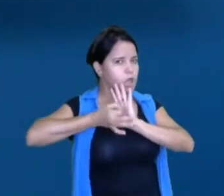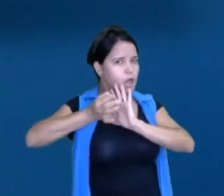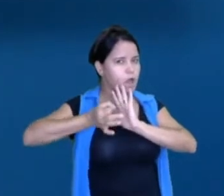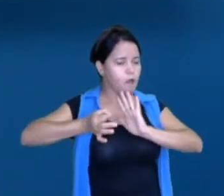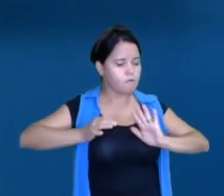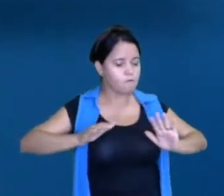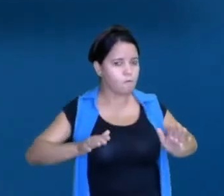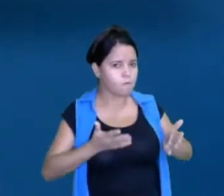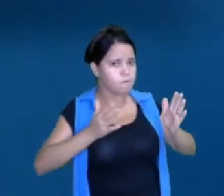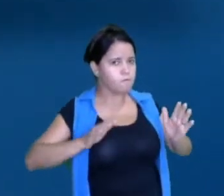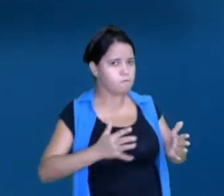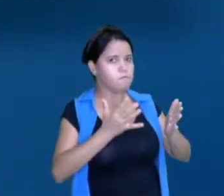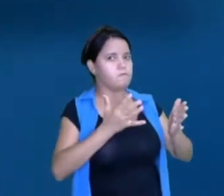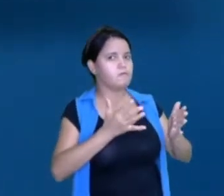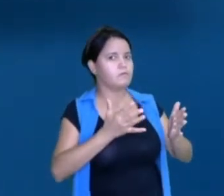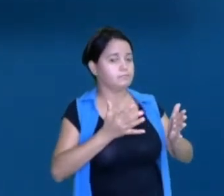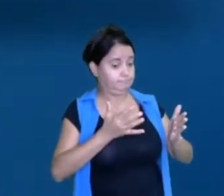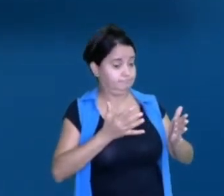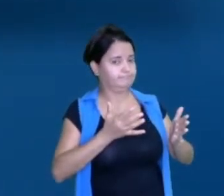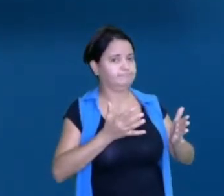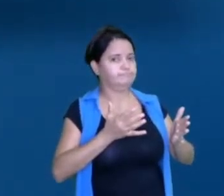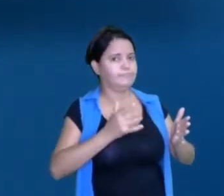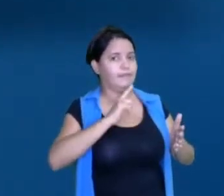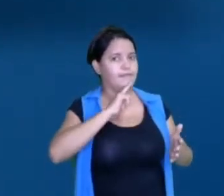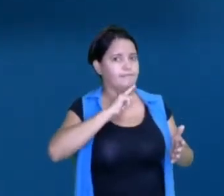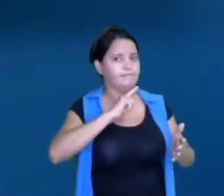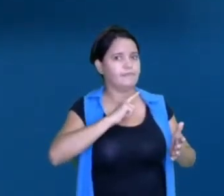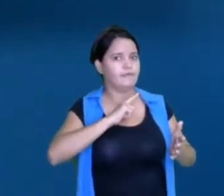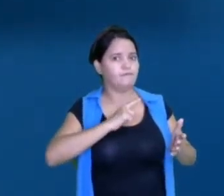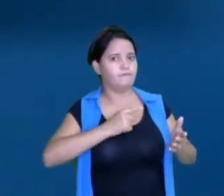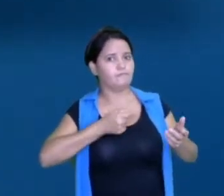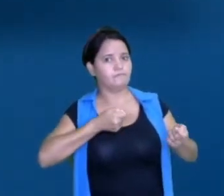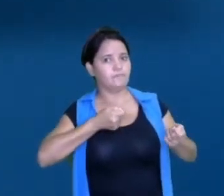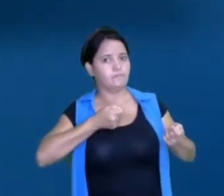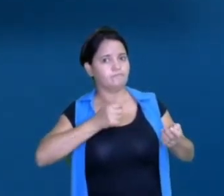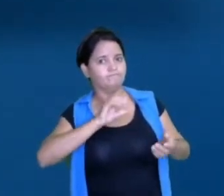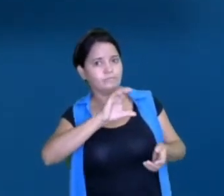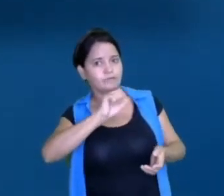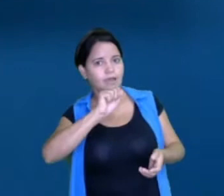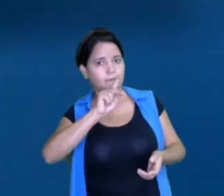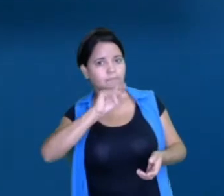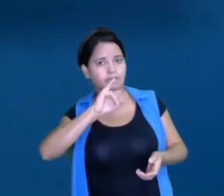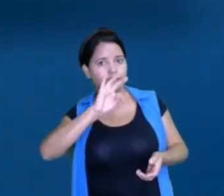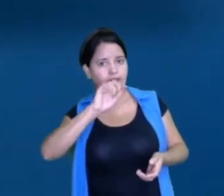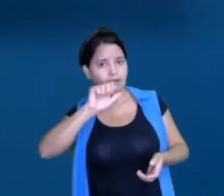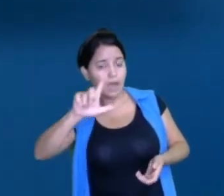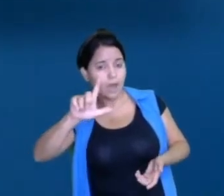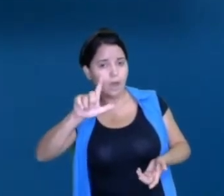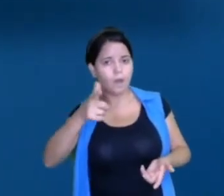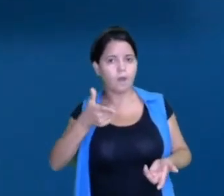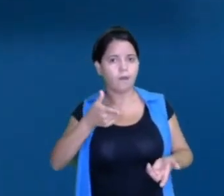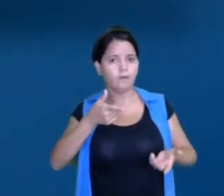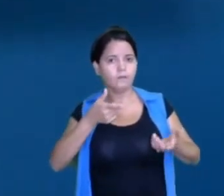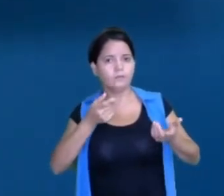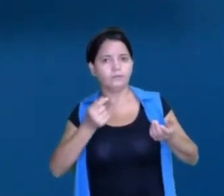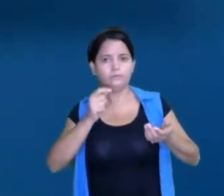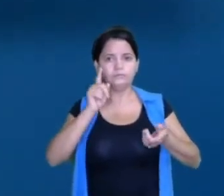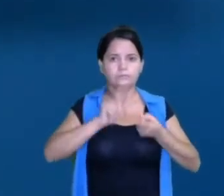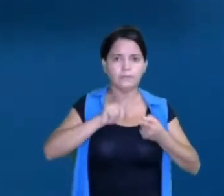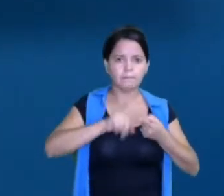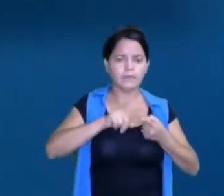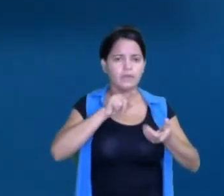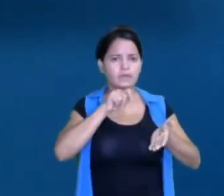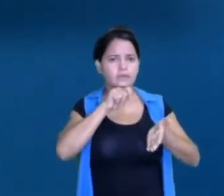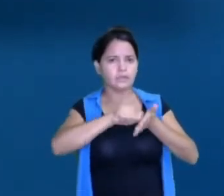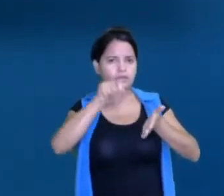Motivações, como o Capital, né? Que criticava duramente a burguesia, tá? Teria escrito um